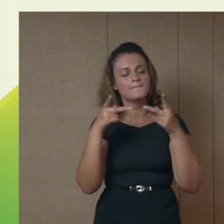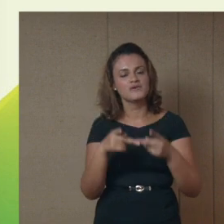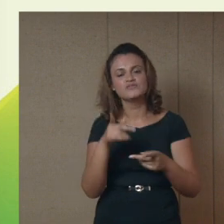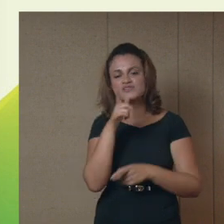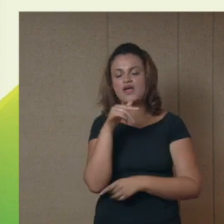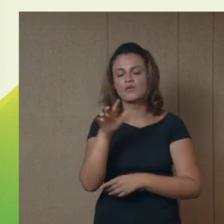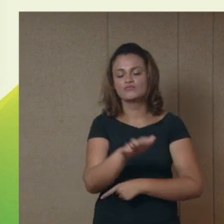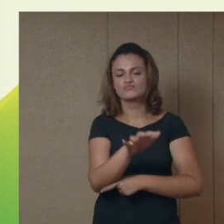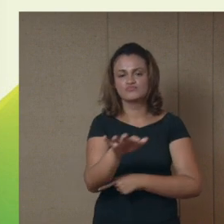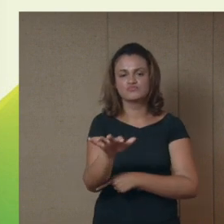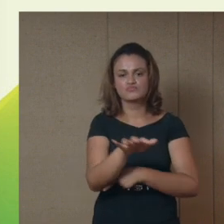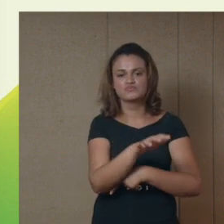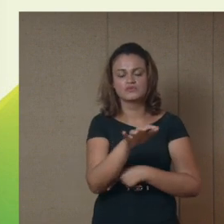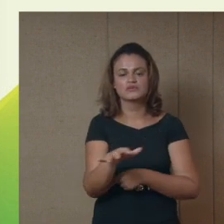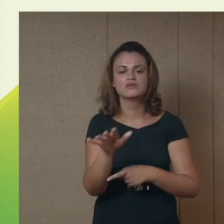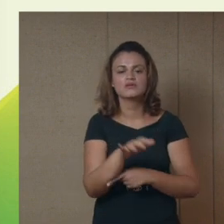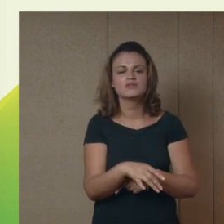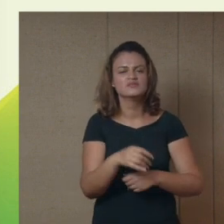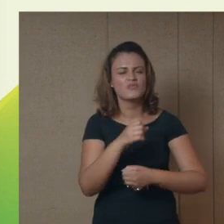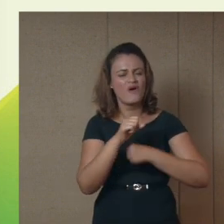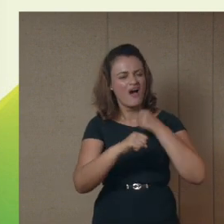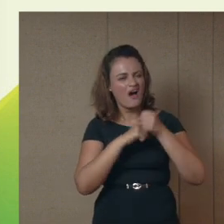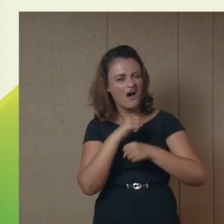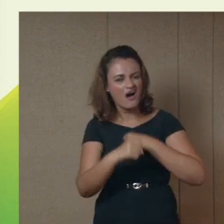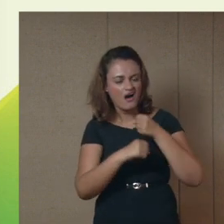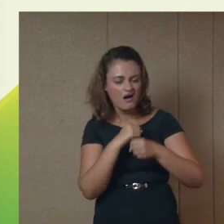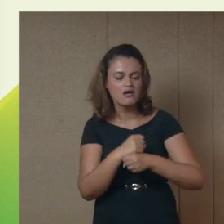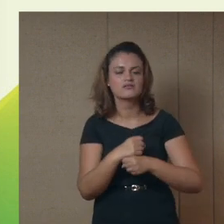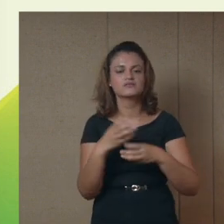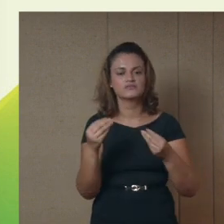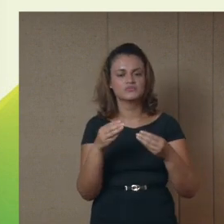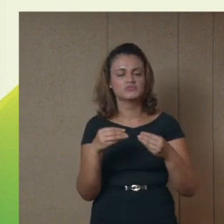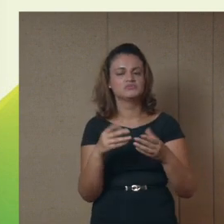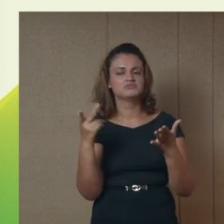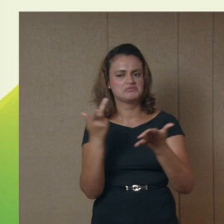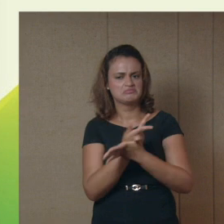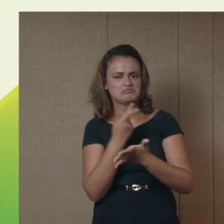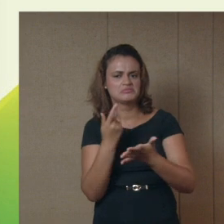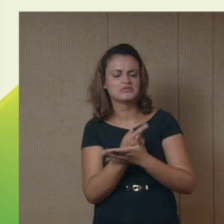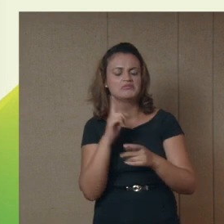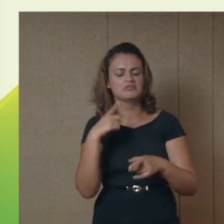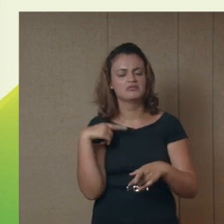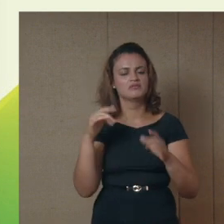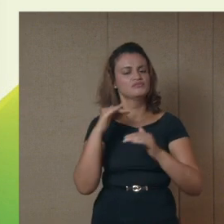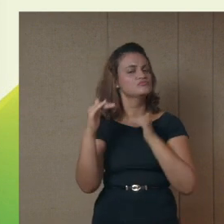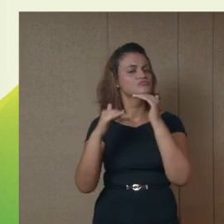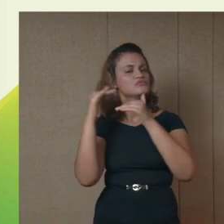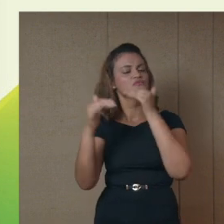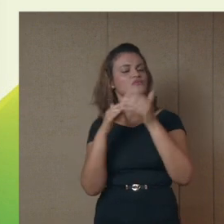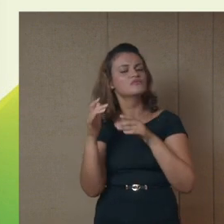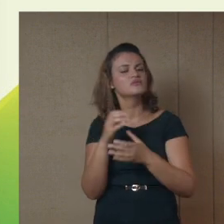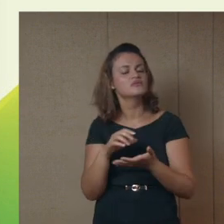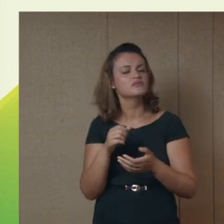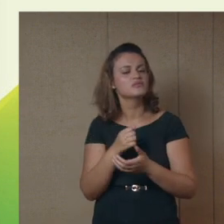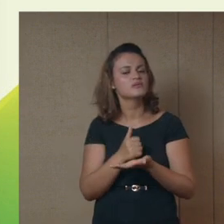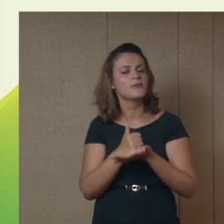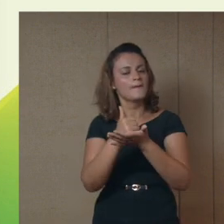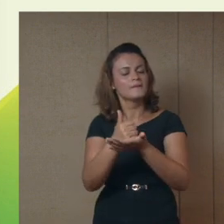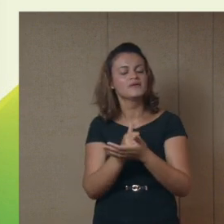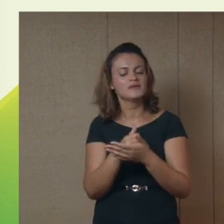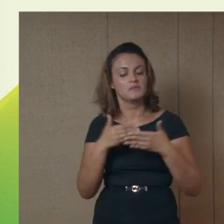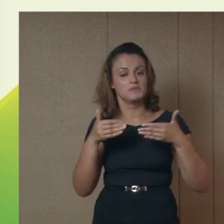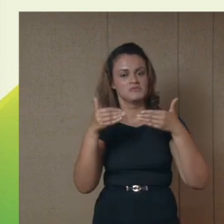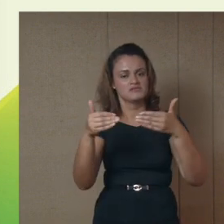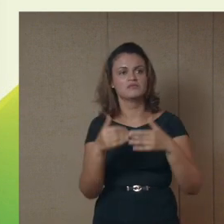de irrigação que já tenho há muitos anos e que acontece que já tem o desenvolvido acompanhado pelo ministério